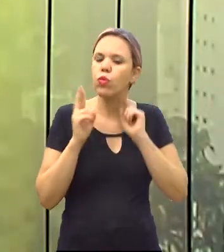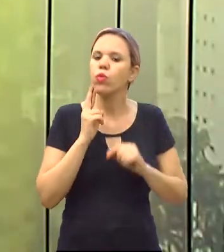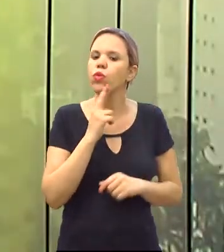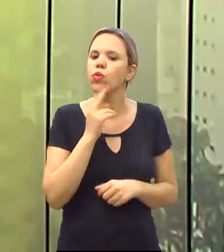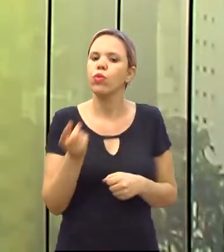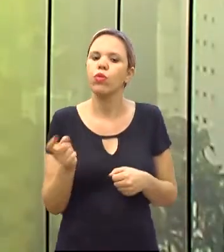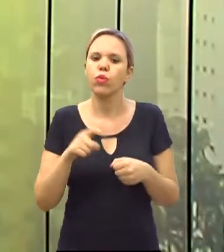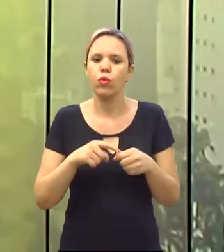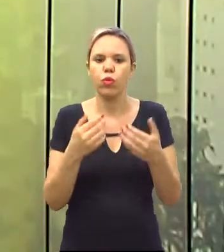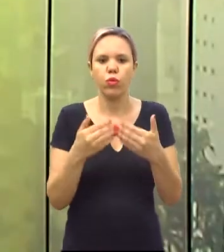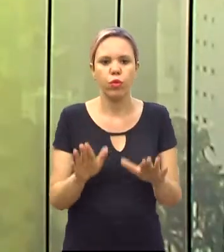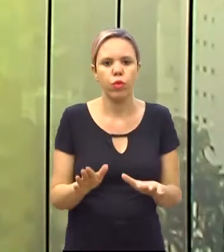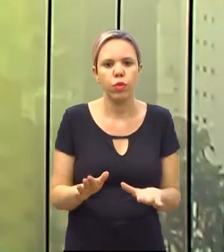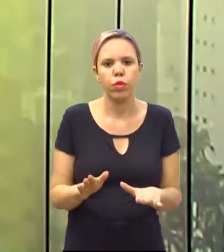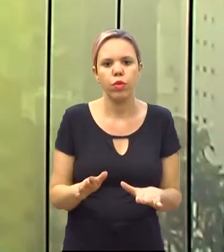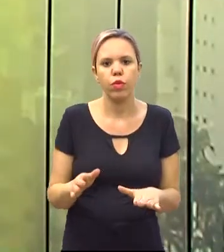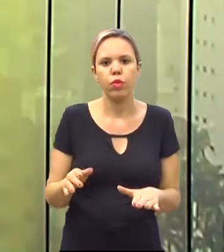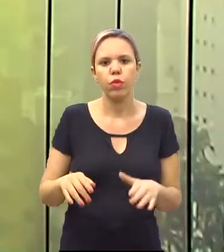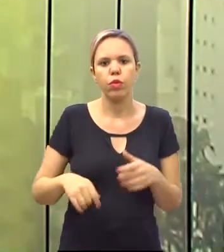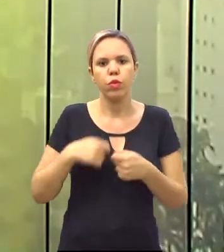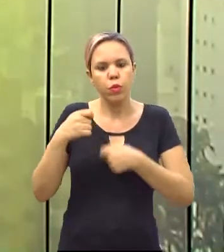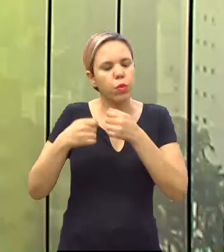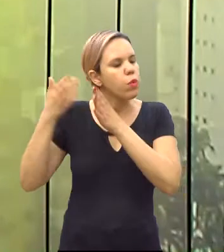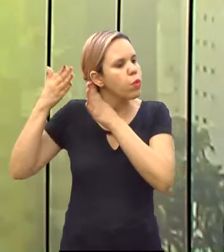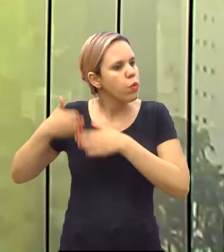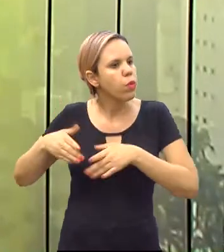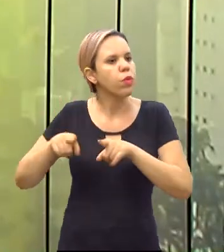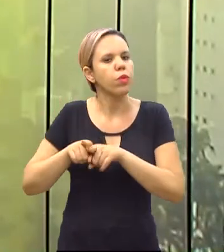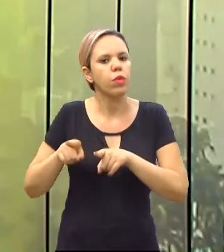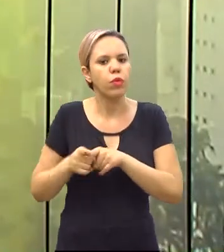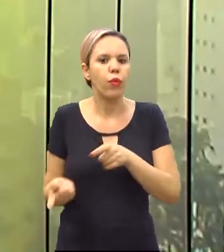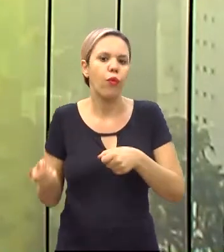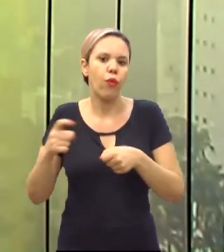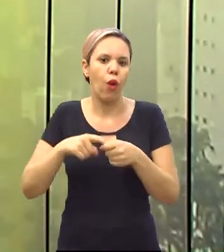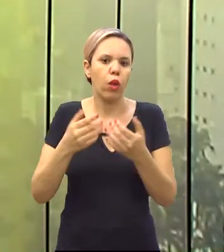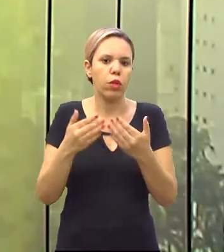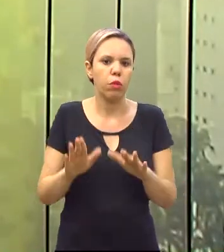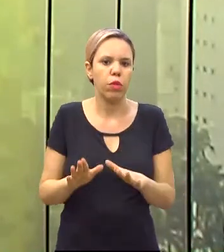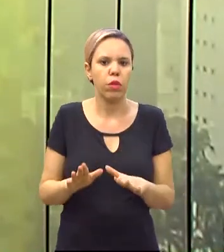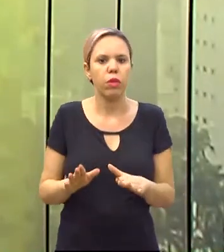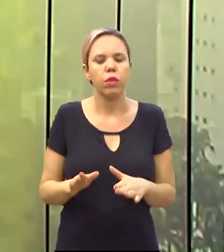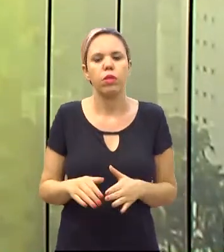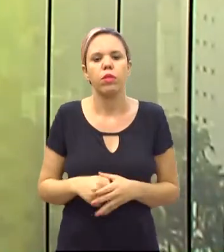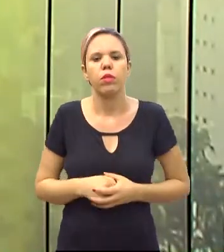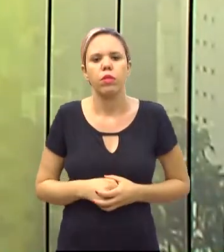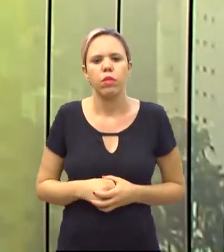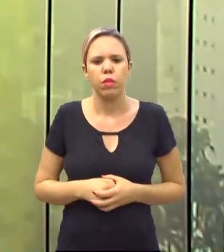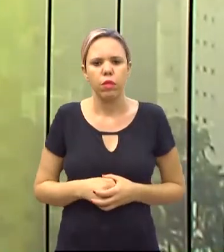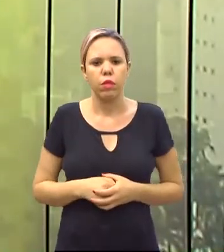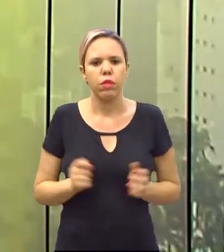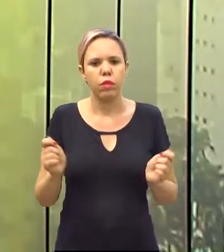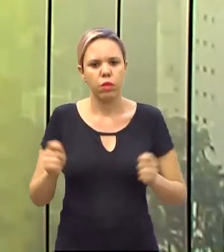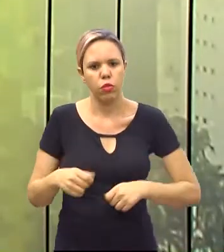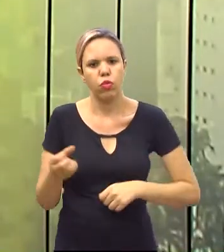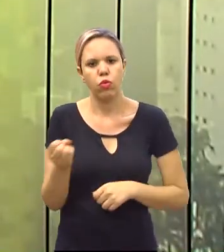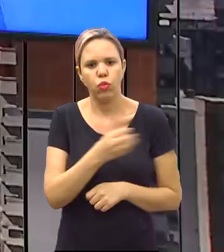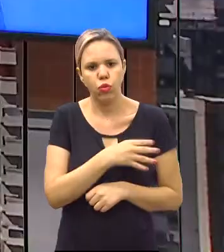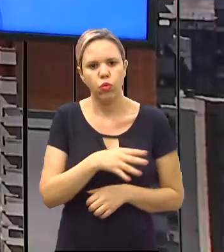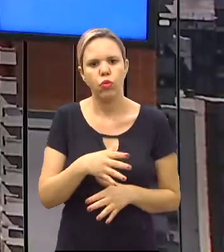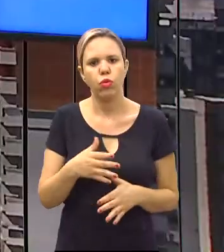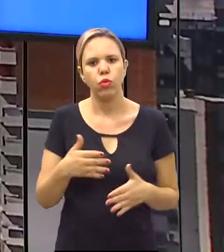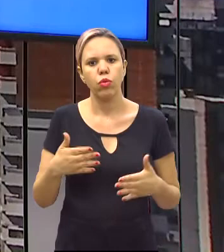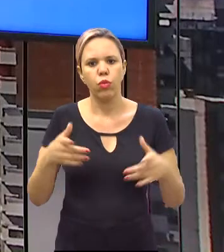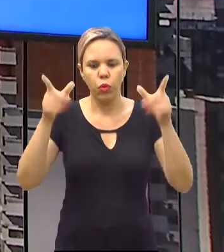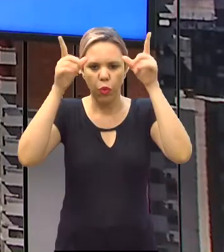restaurantes voltam a abrir, os salões de beleza também já voltaram. Isso, de certa forma, dá, então, um novo fôlego